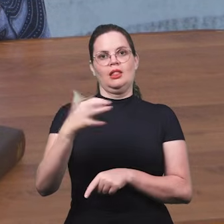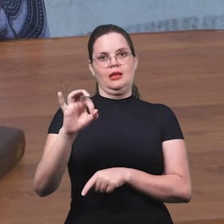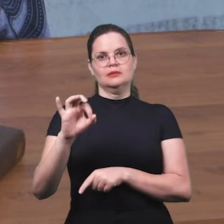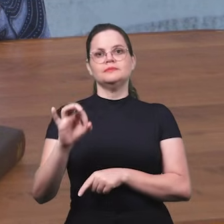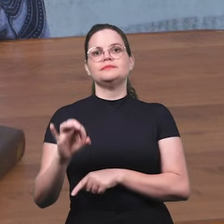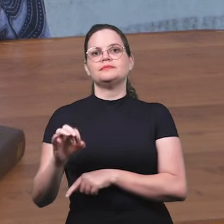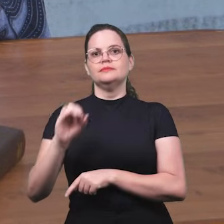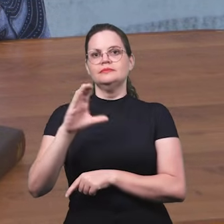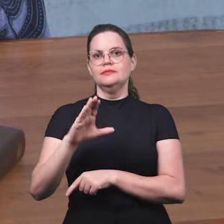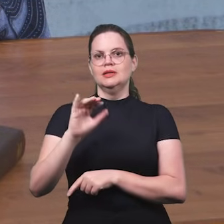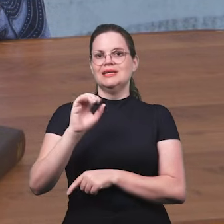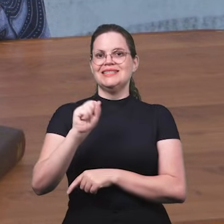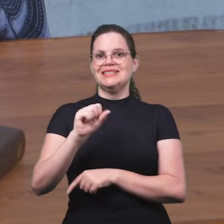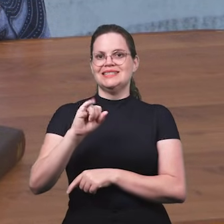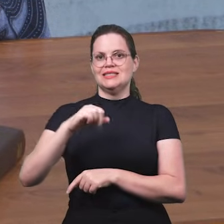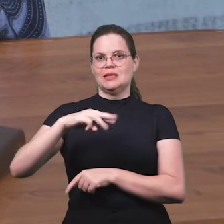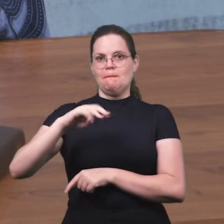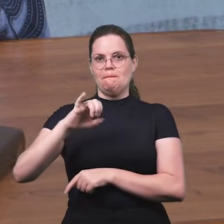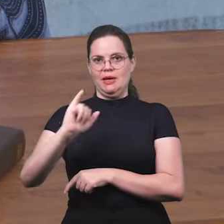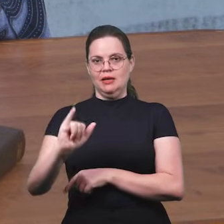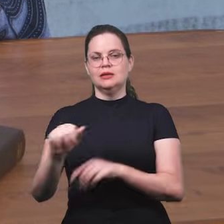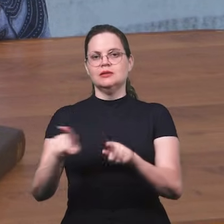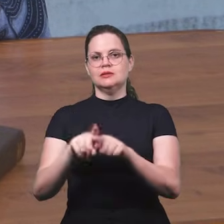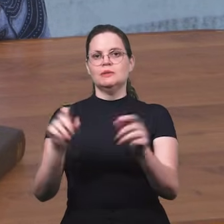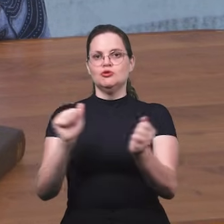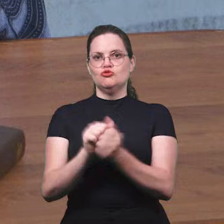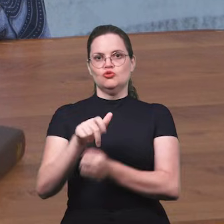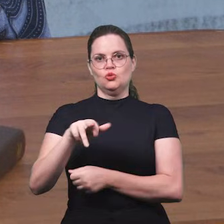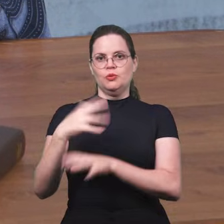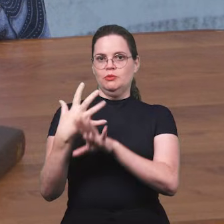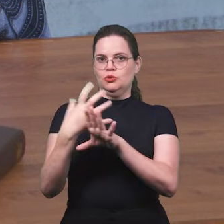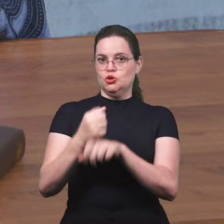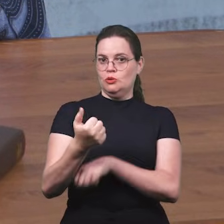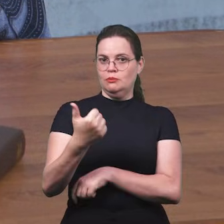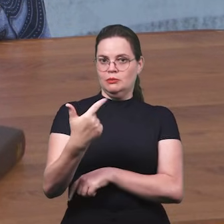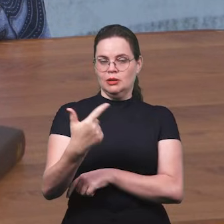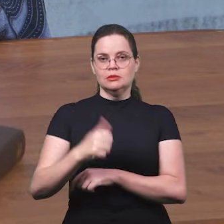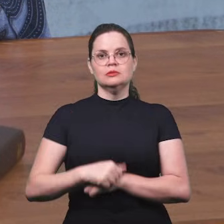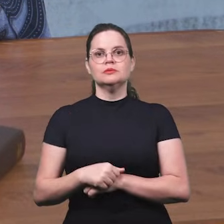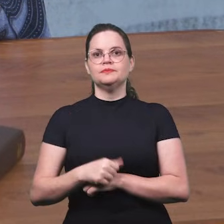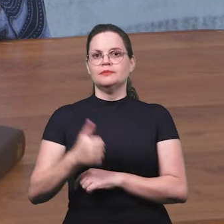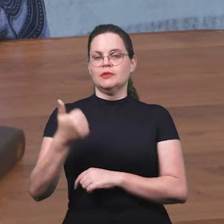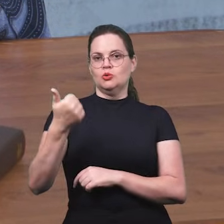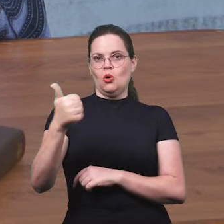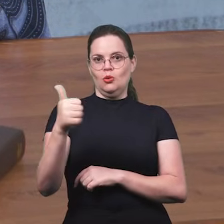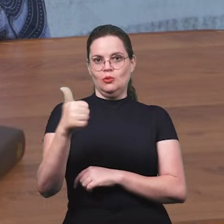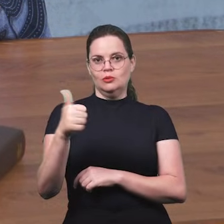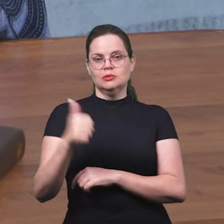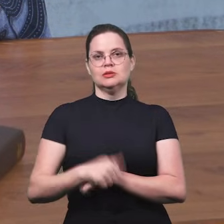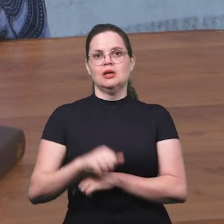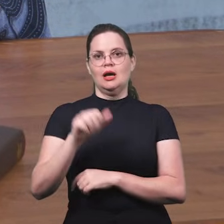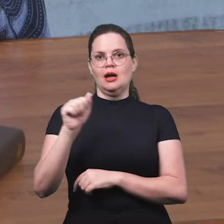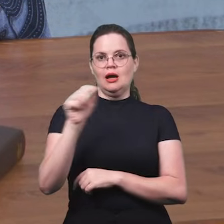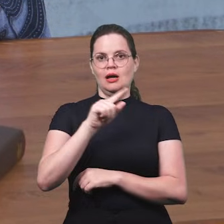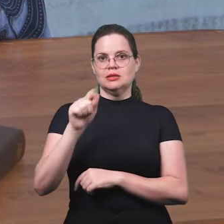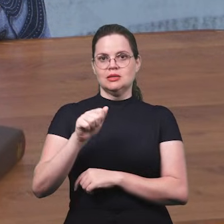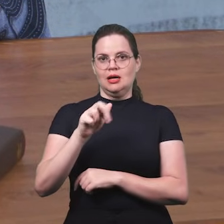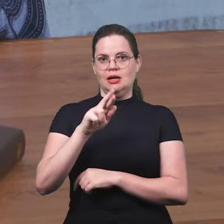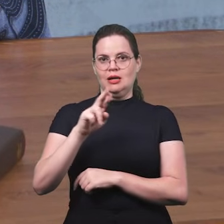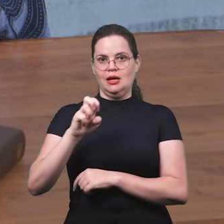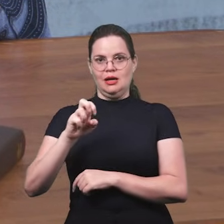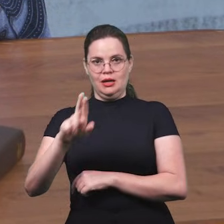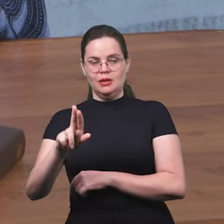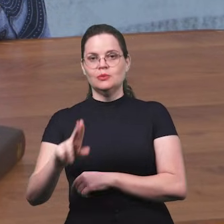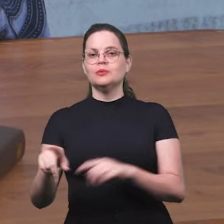seus filhos e seus irmãos, 12. A undécima, a Azareel, seus filhos e seus irmãos,